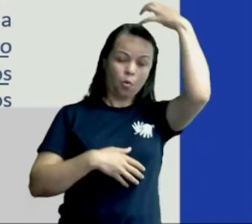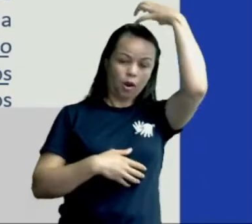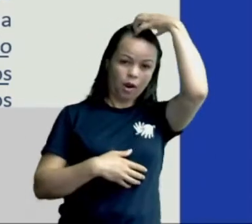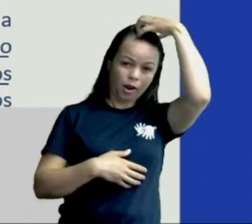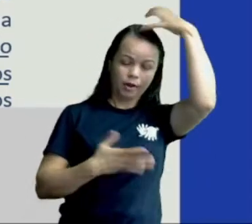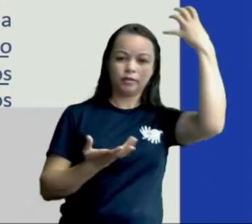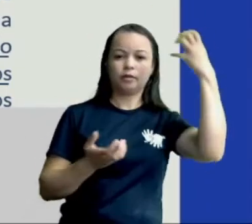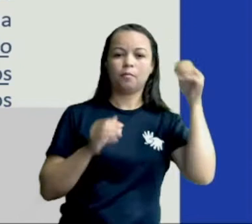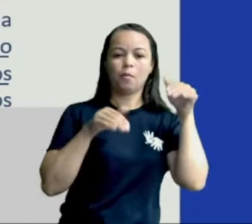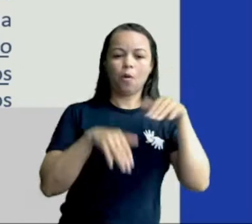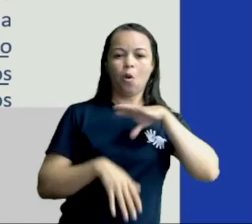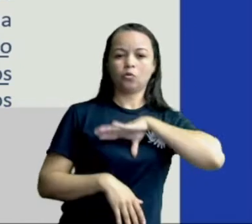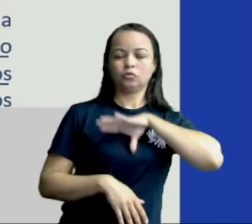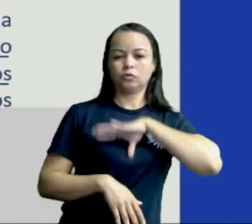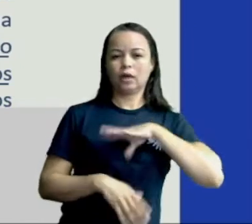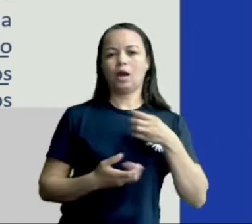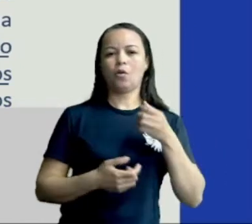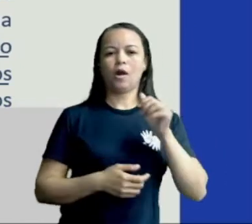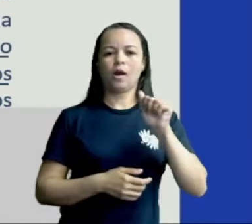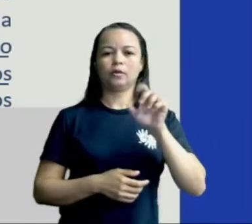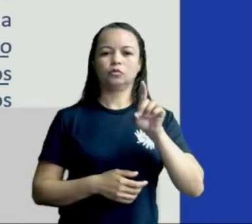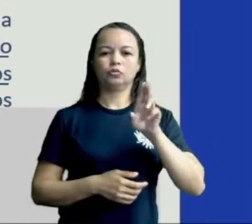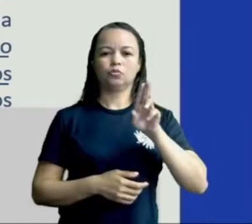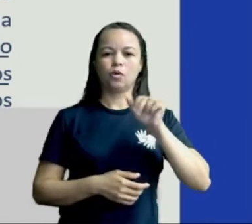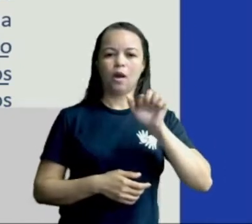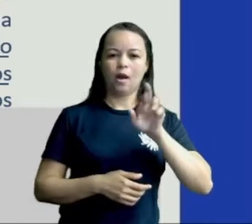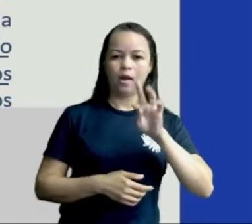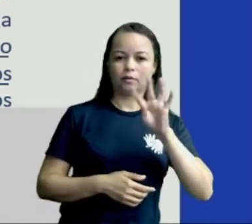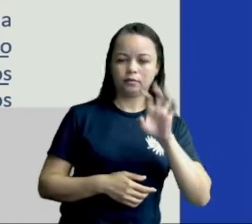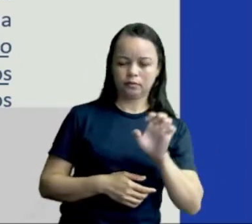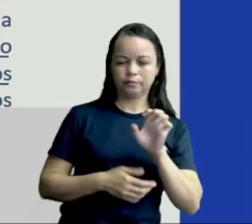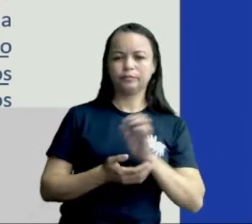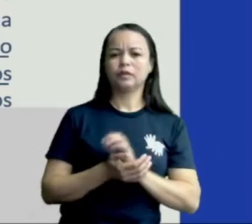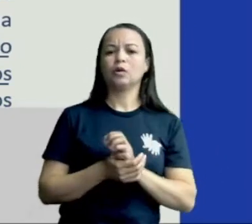Eduardo Coelho, que chegou a Pernambuco, então